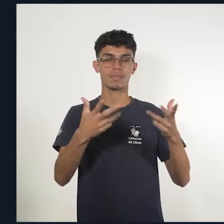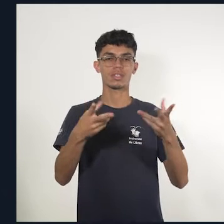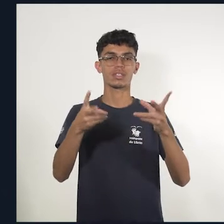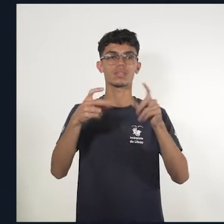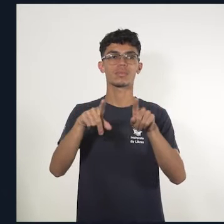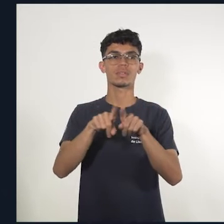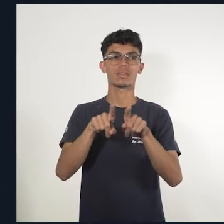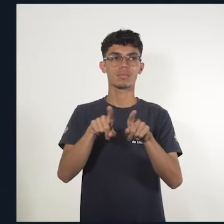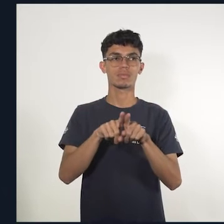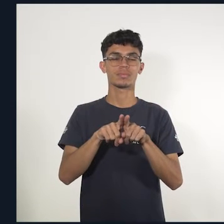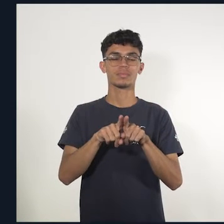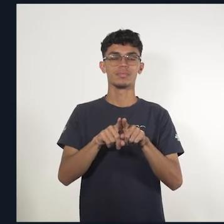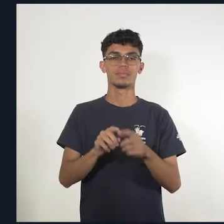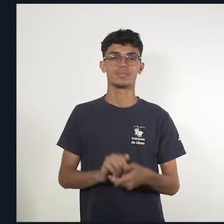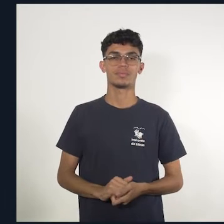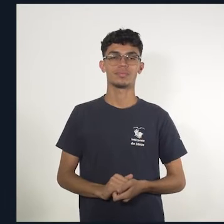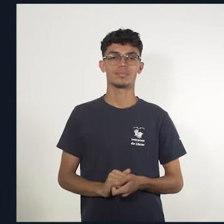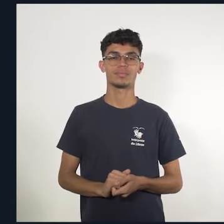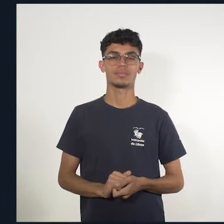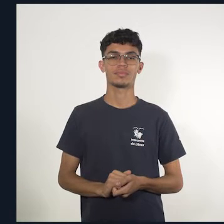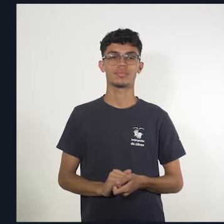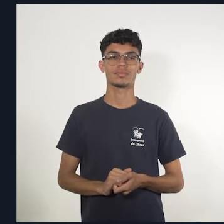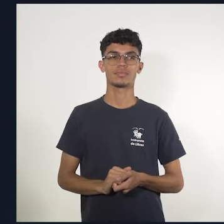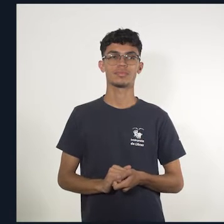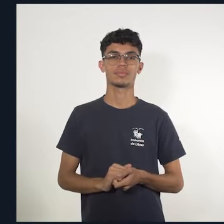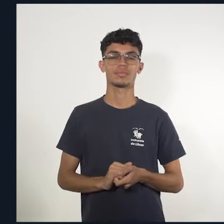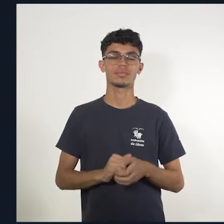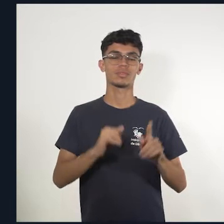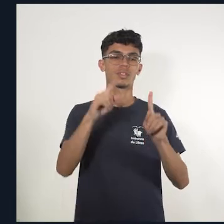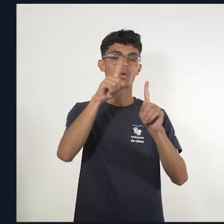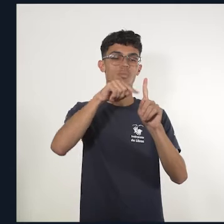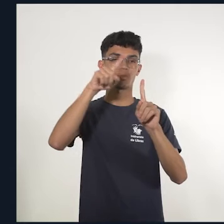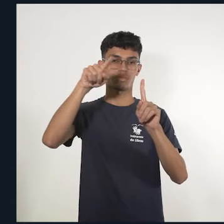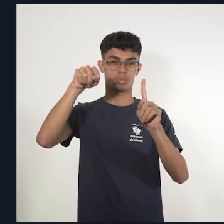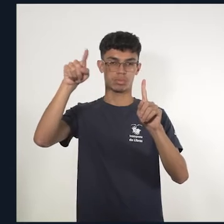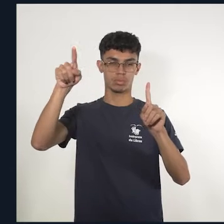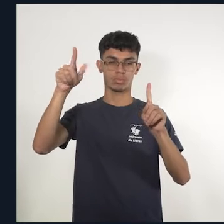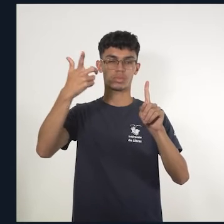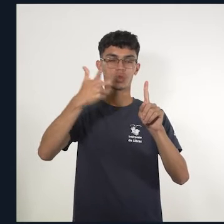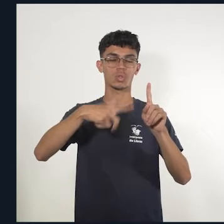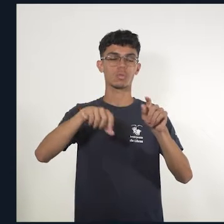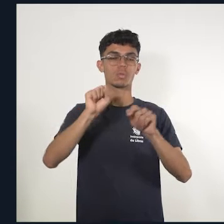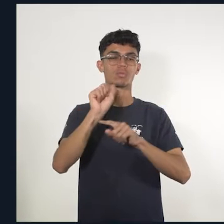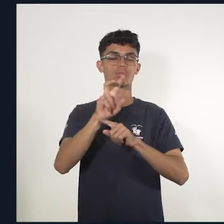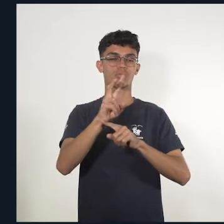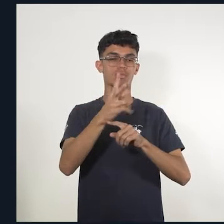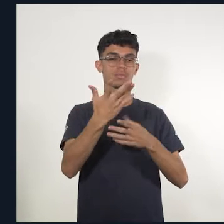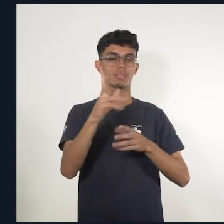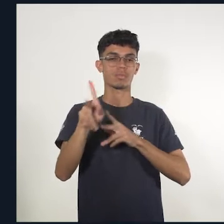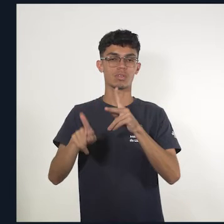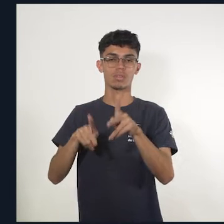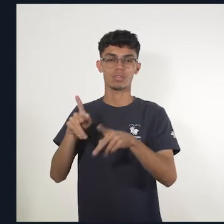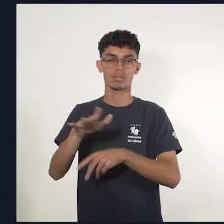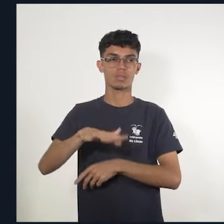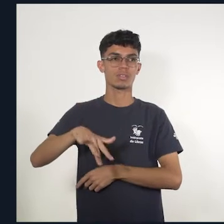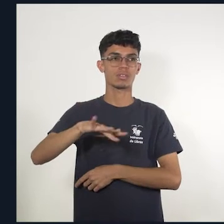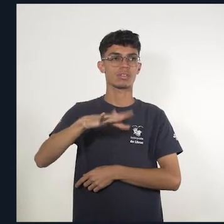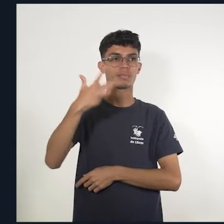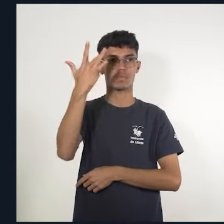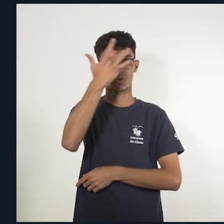também que volta a crescer a incidência e a prevalência do vírus na população preta e parda,